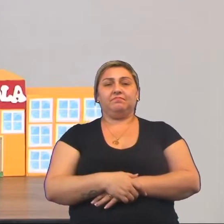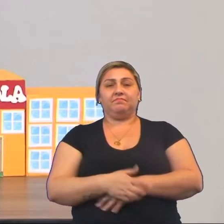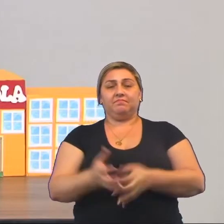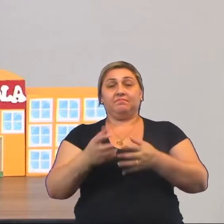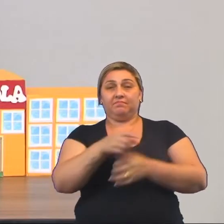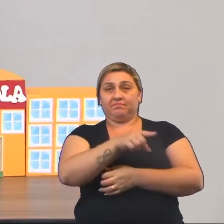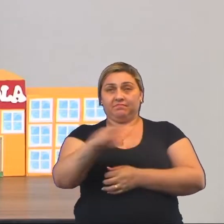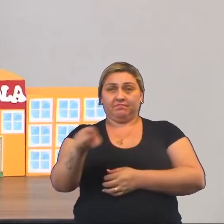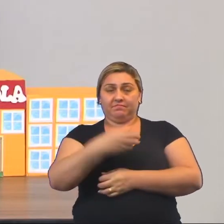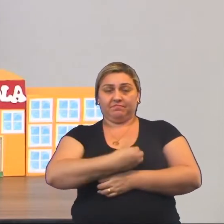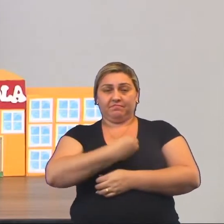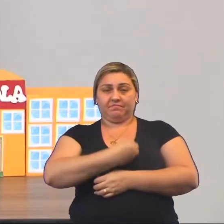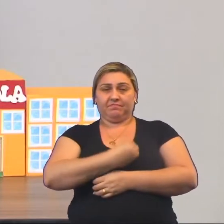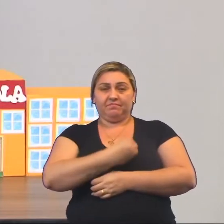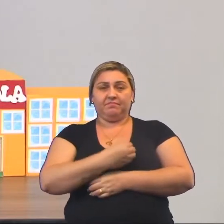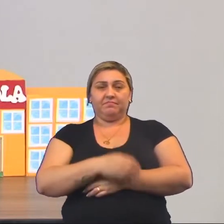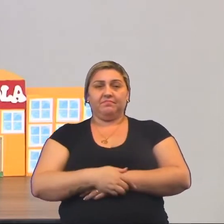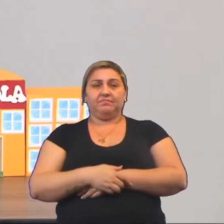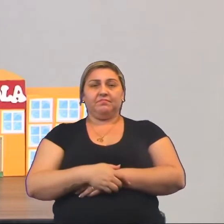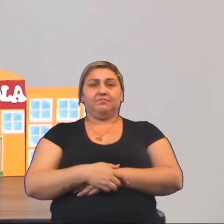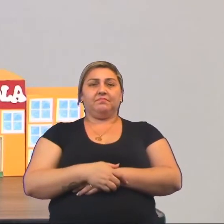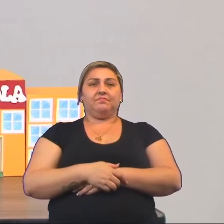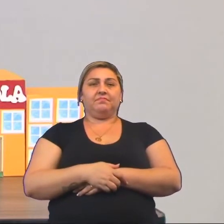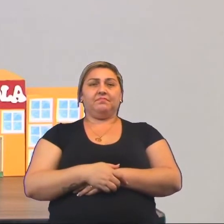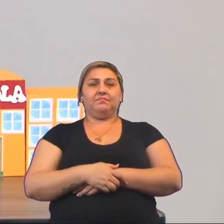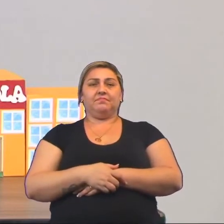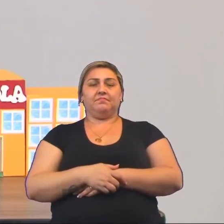vocês participem aí, tá bom, crianças?